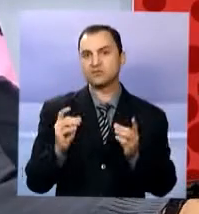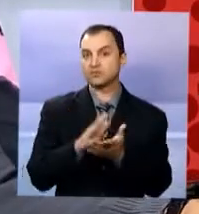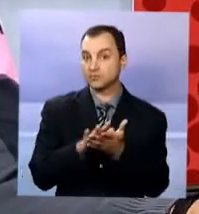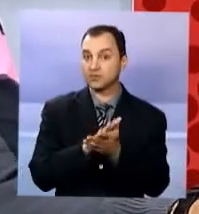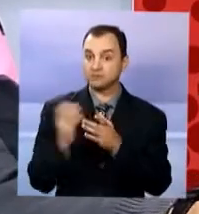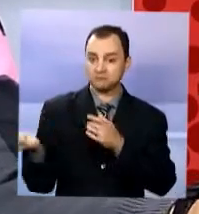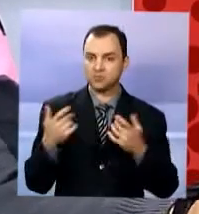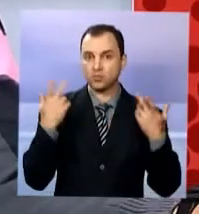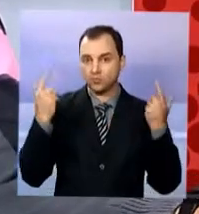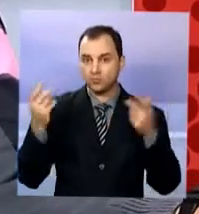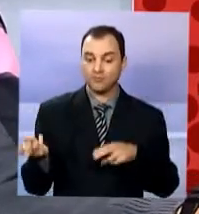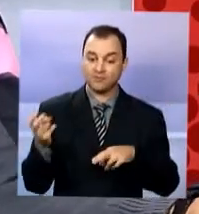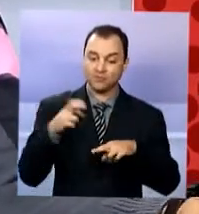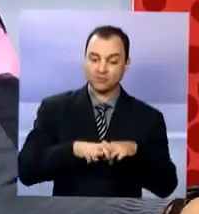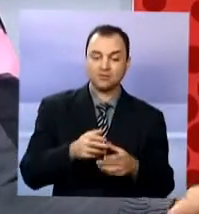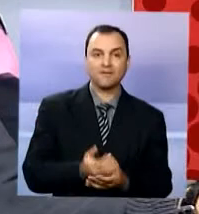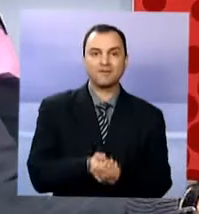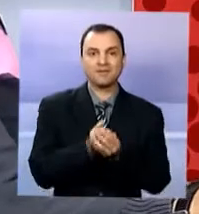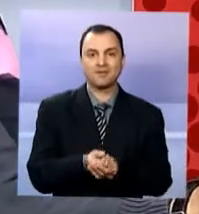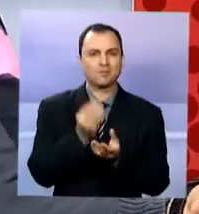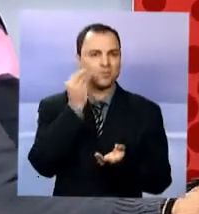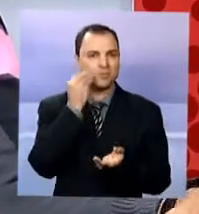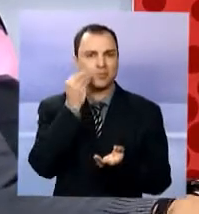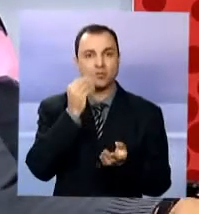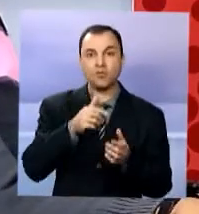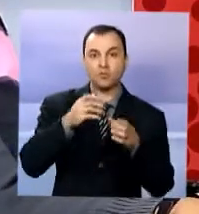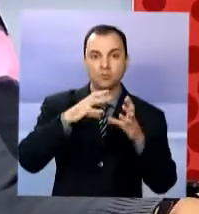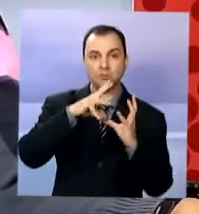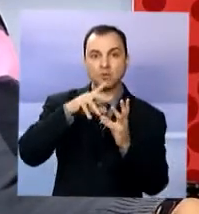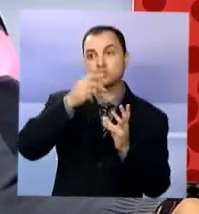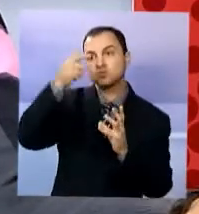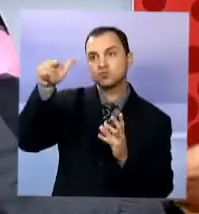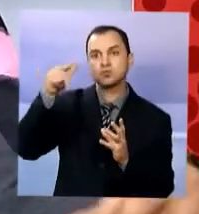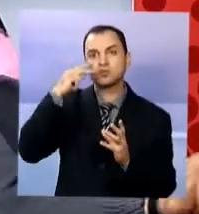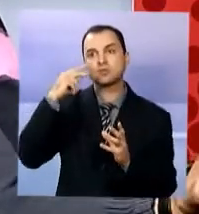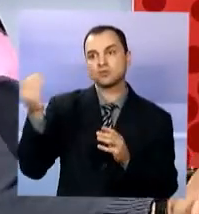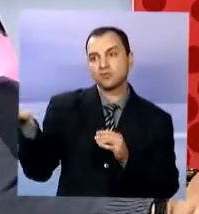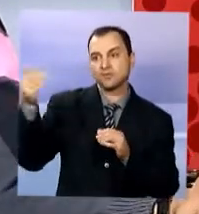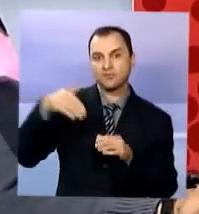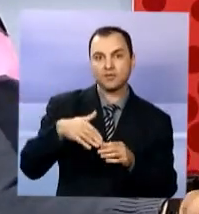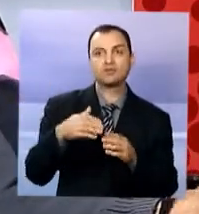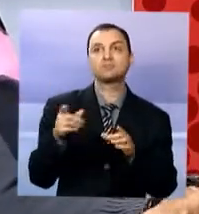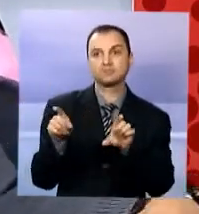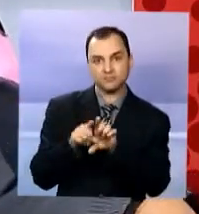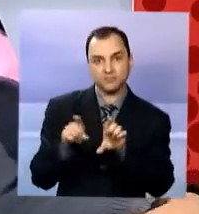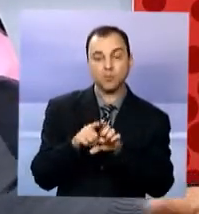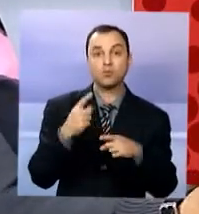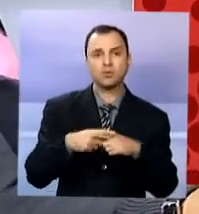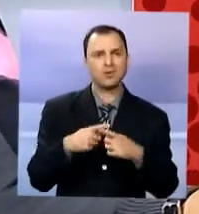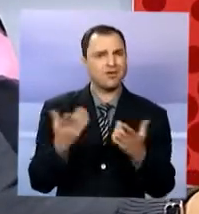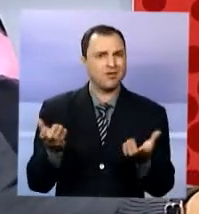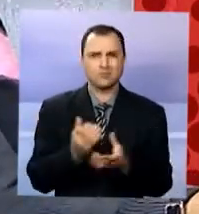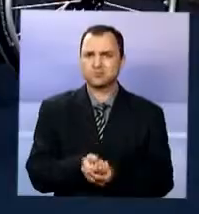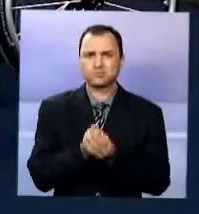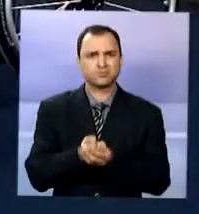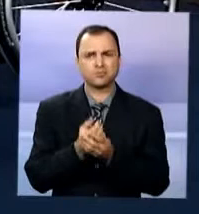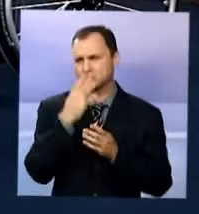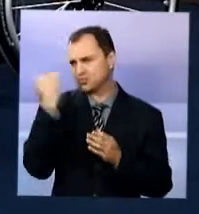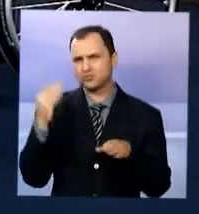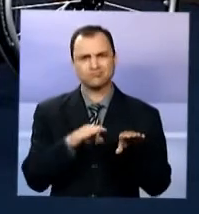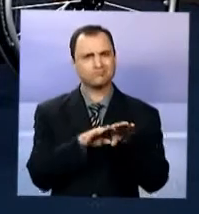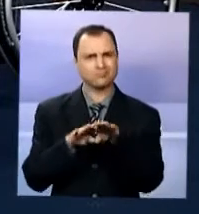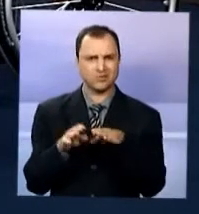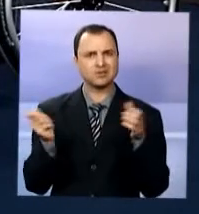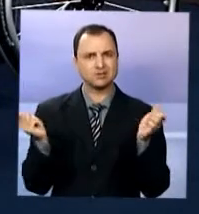deficiência para jogar vôlei sentado tanto que fora do Brasil é assim vem jogar vôlei você também porque é um se pode ficar todo mundo fazer